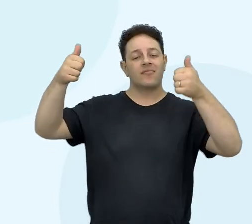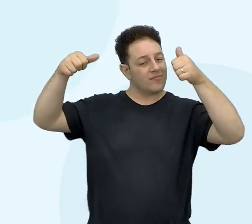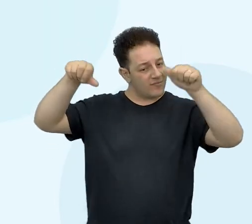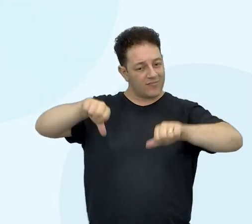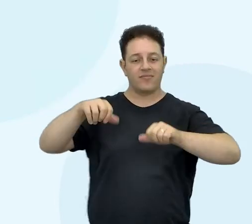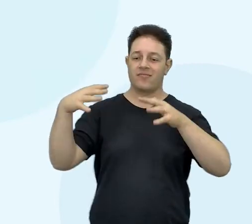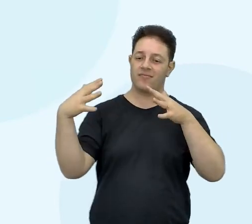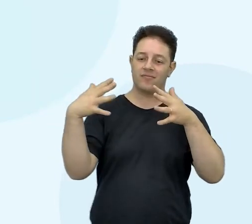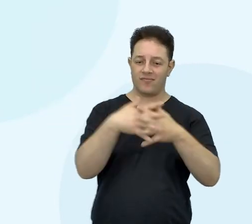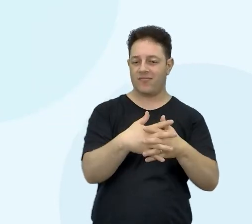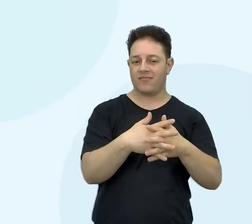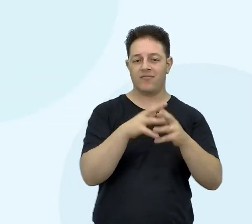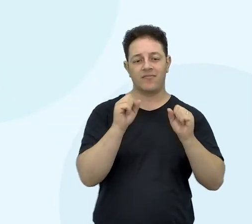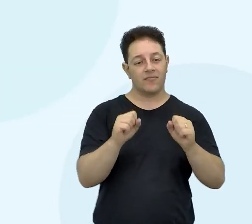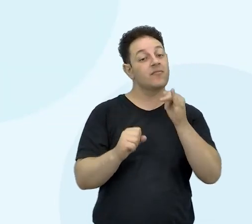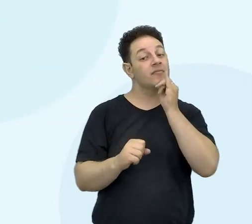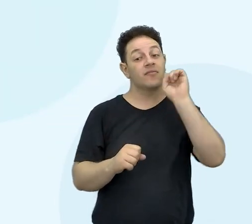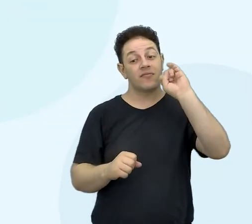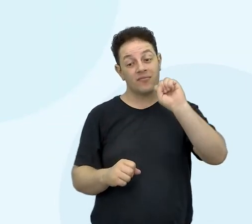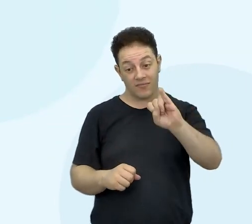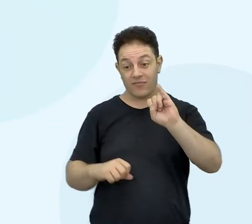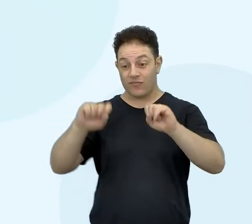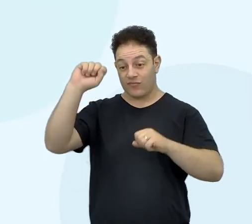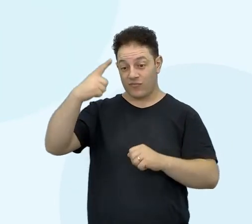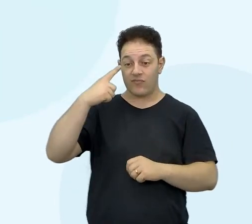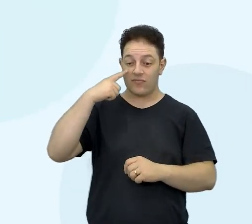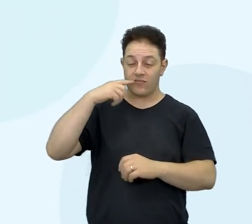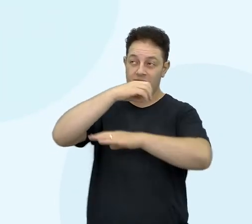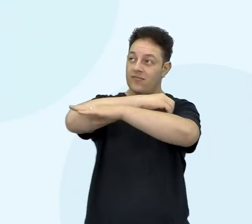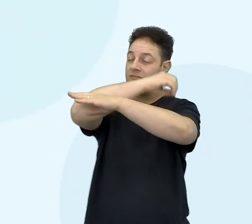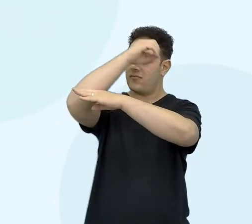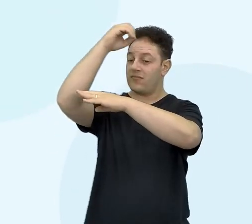que numa posição, por exemplo, solar